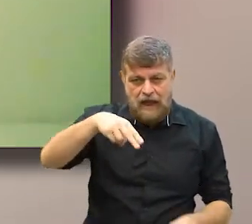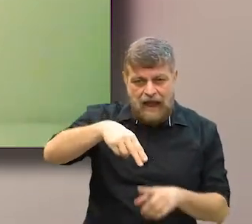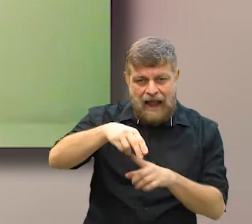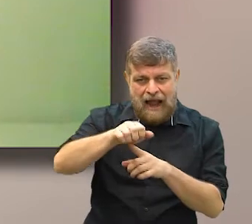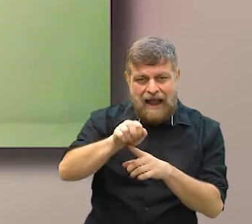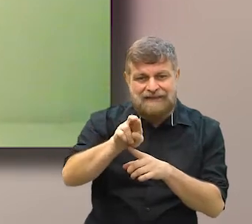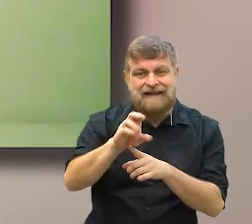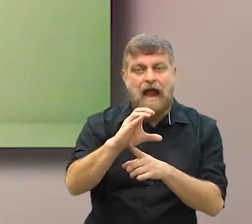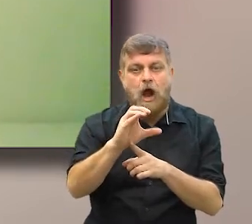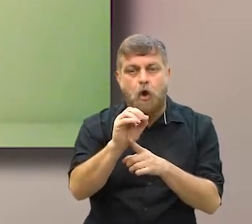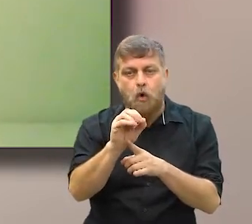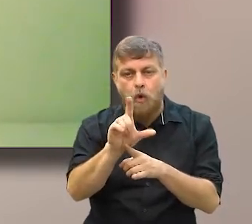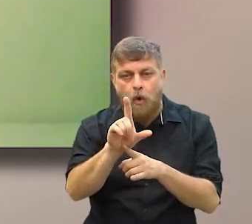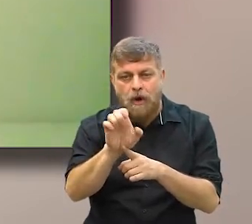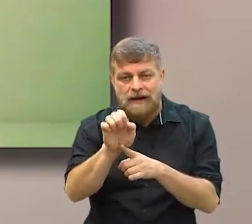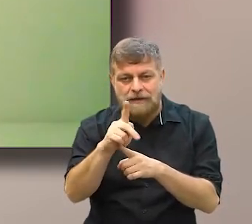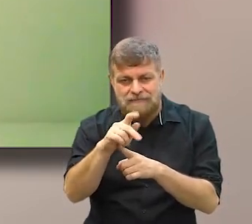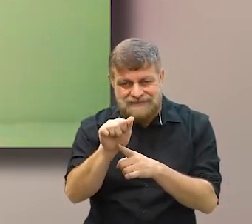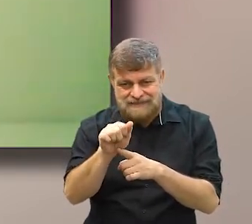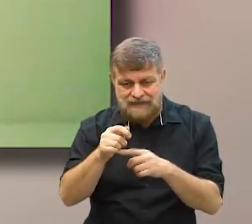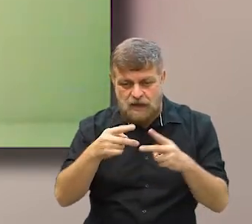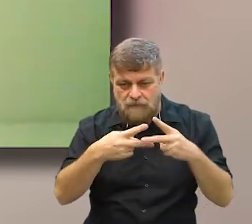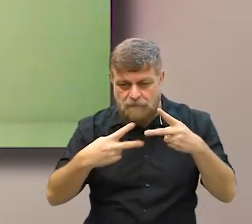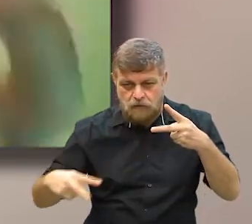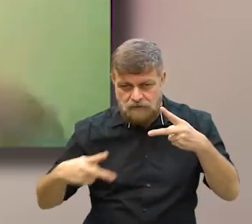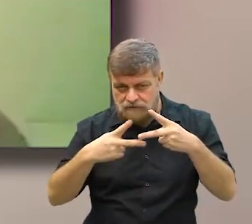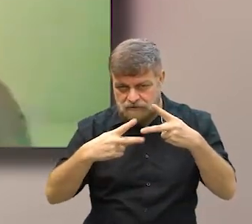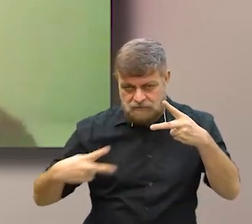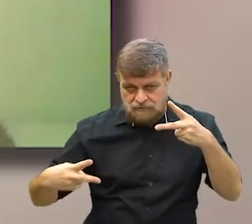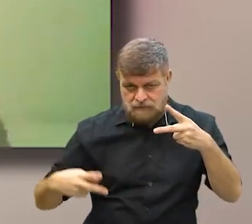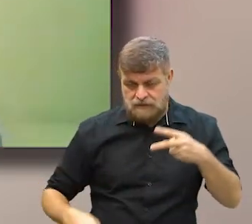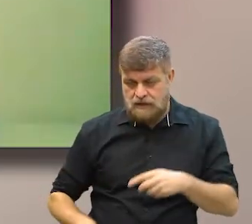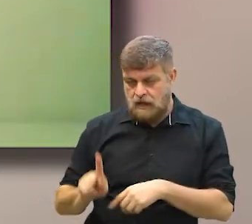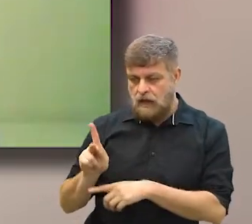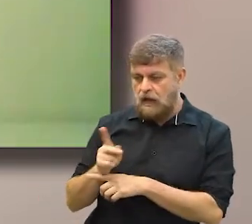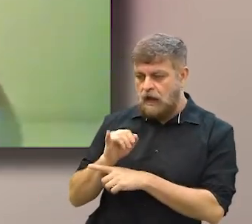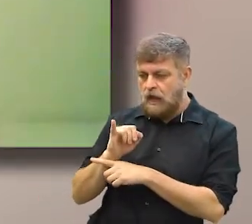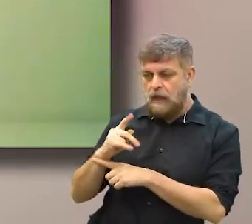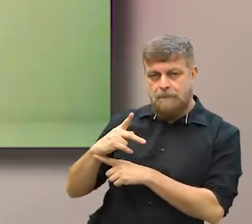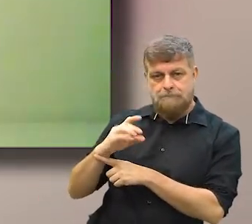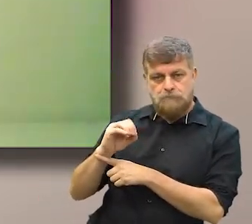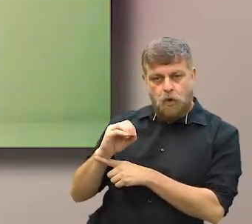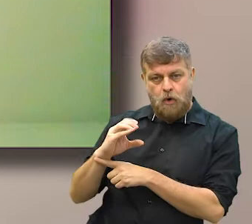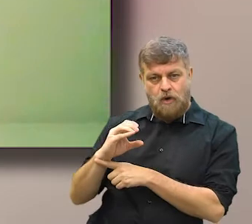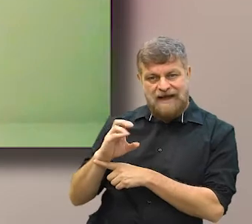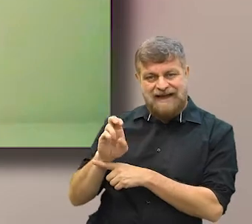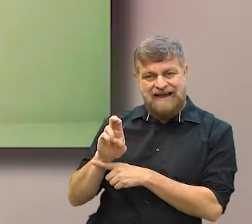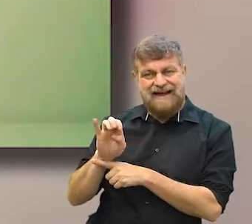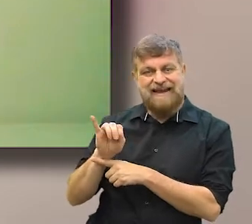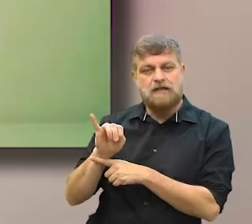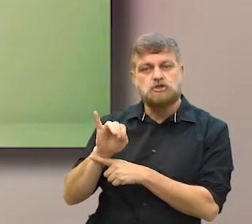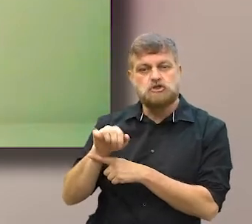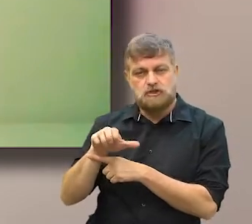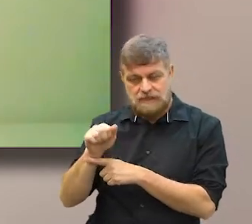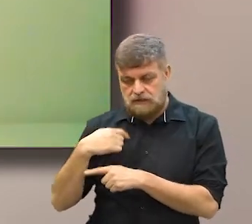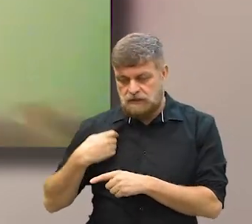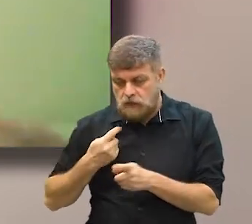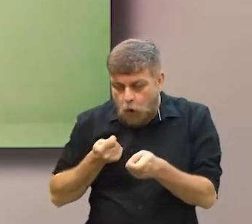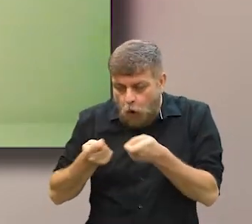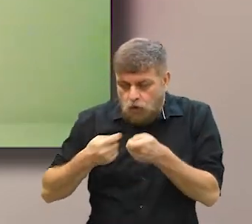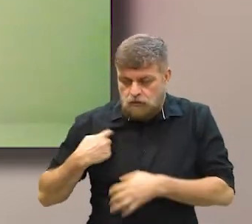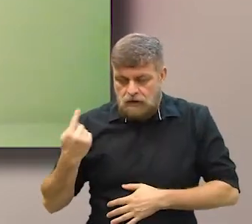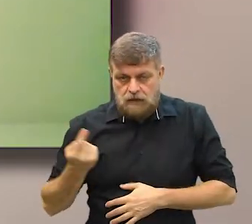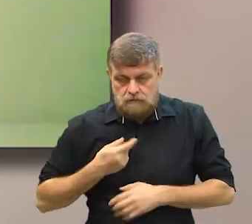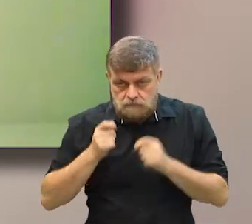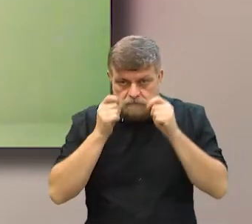narcolepsia, a gente perde um hormônio, uma proteína chamada hipocretina. que controla a nossa capacidade, entre outras coisas,